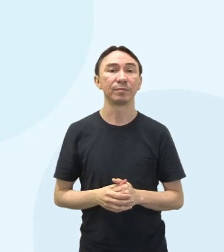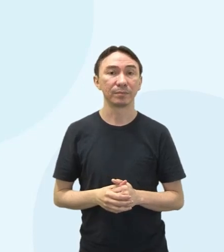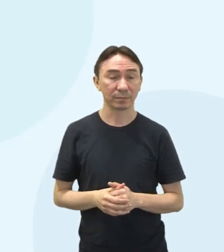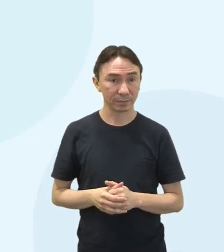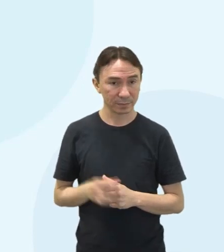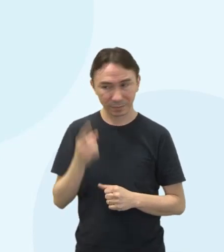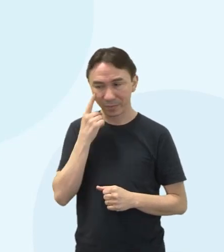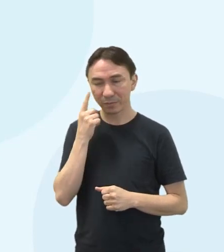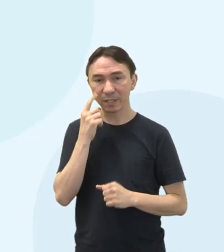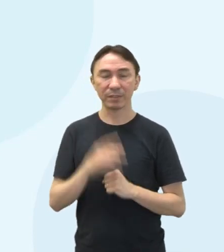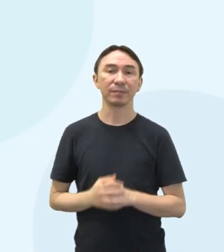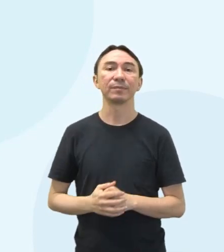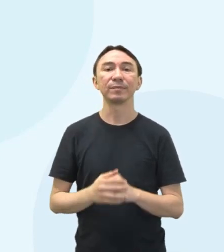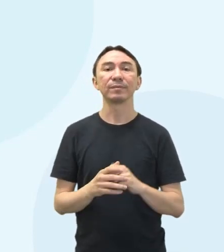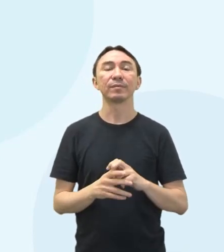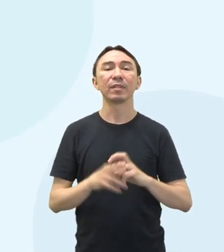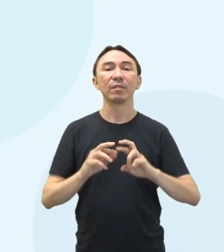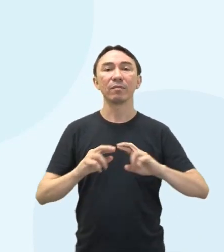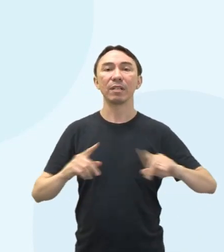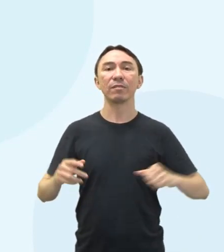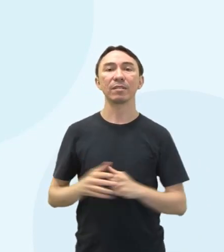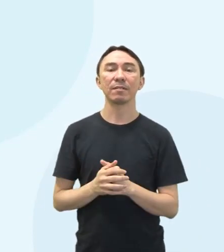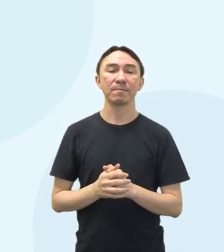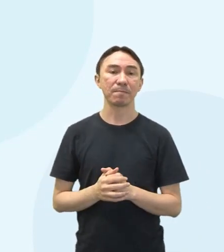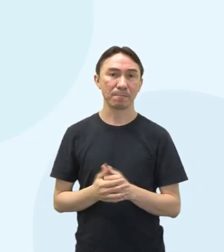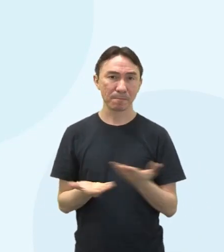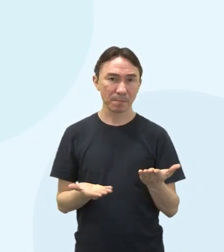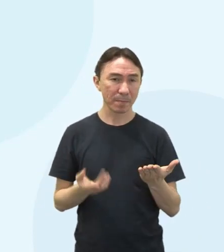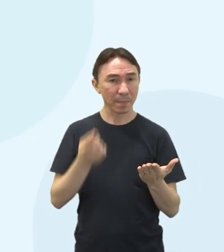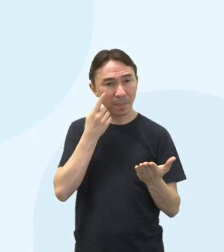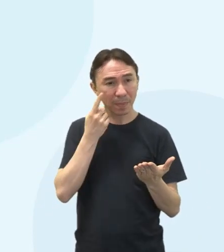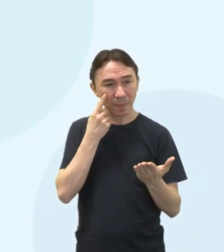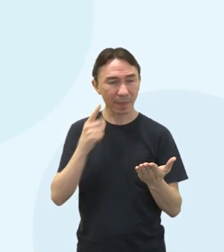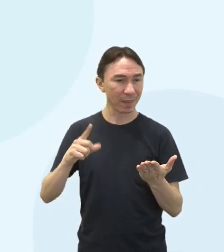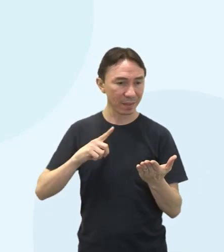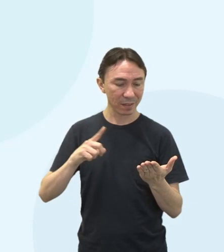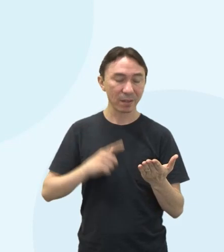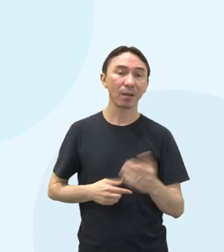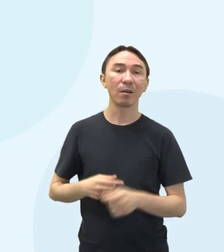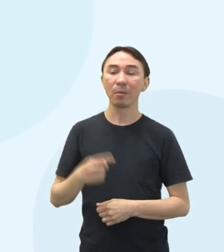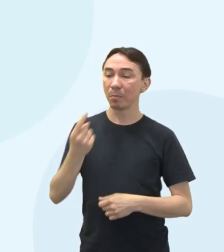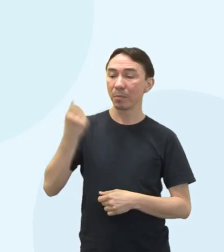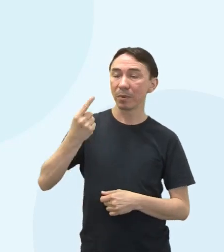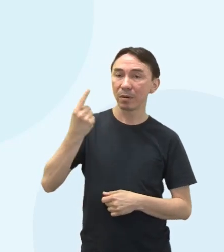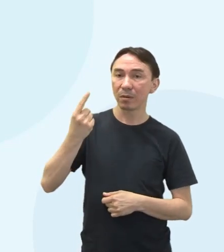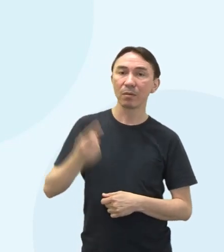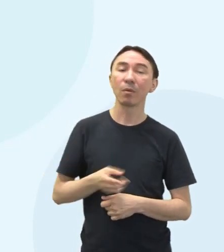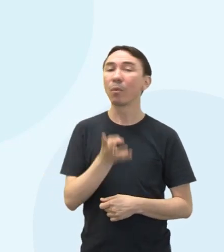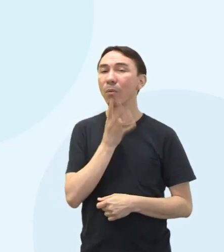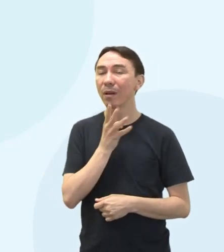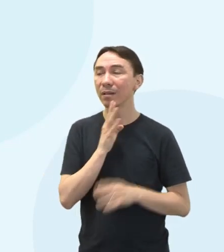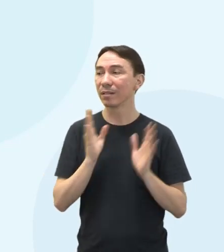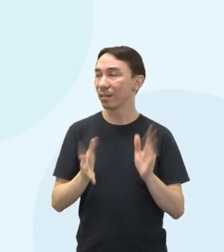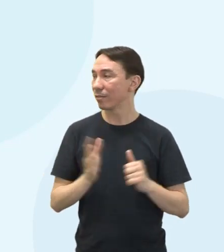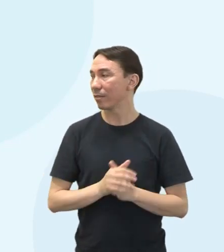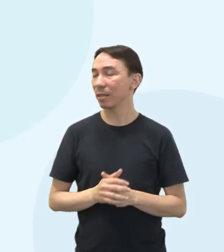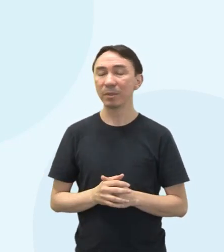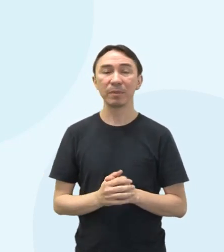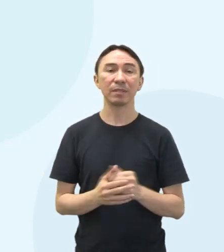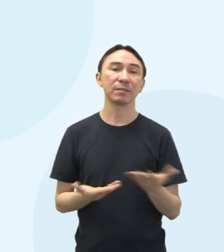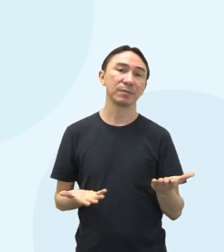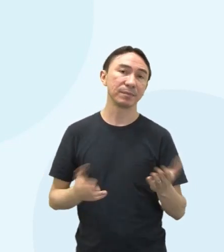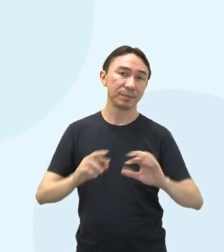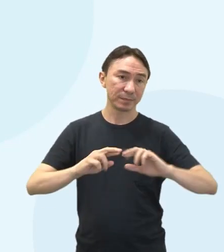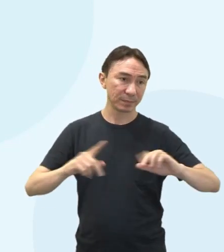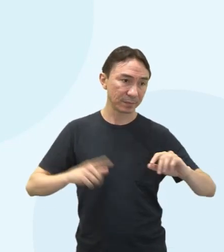ele partindo aí da de uma recorrência conhecendo o primeiro elemento que é o número dois ele chegou no segundo né